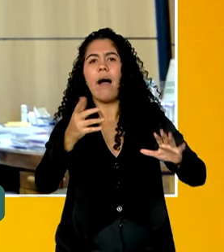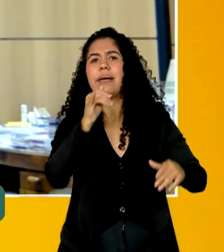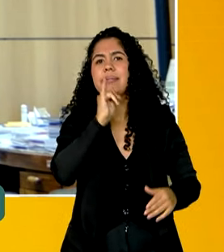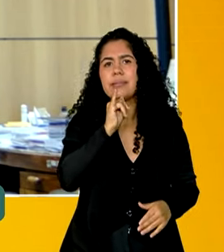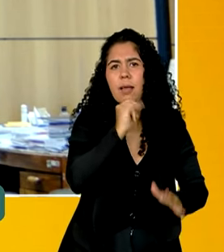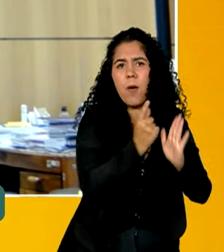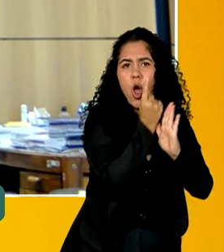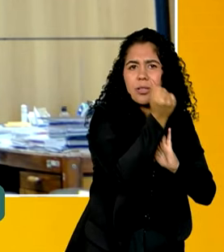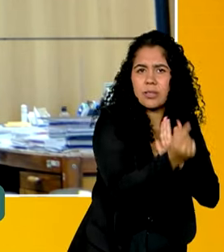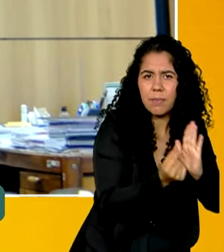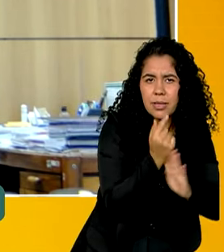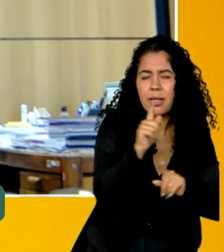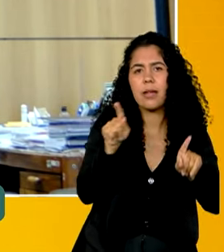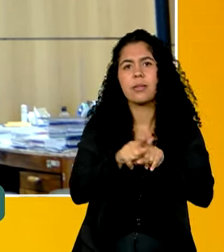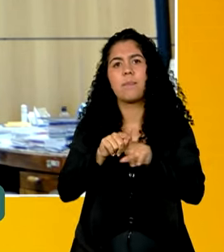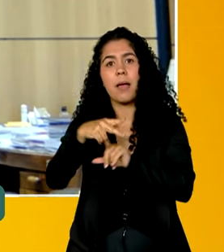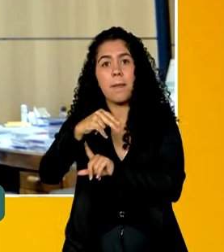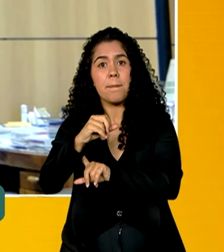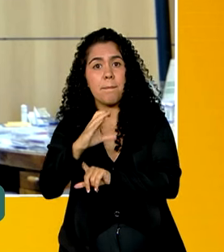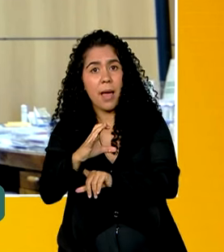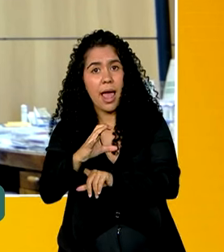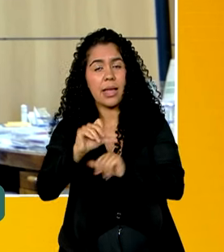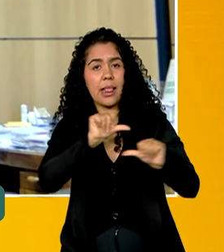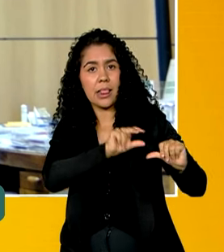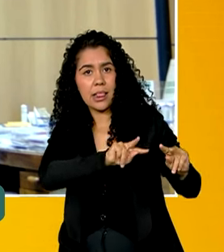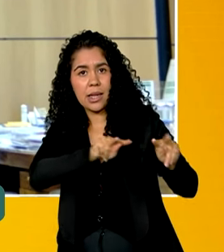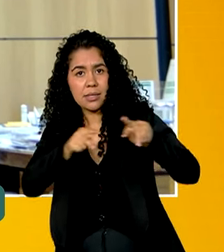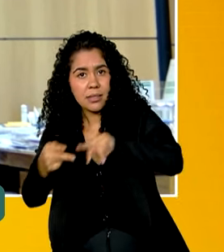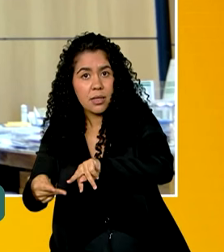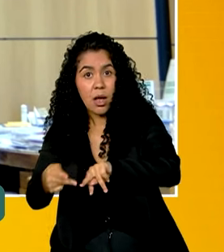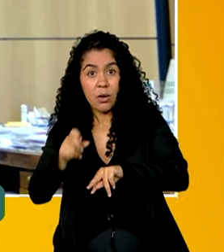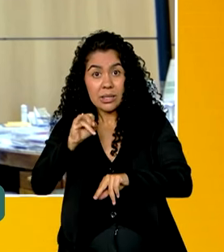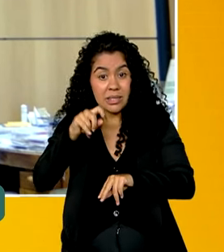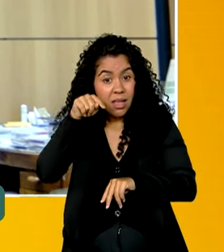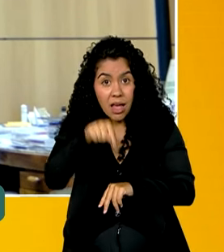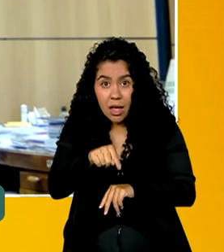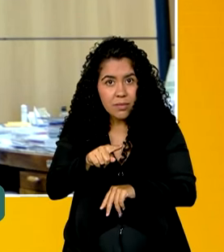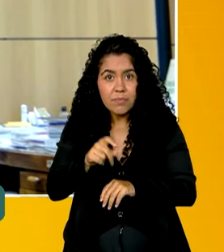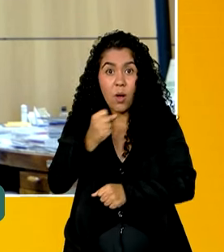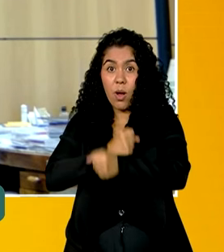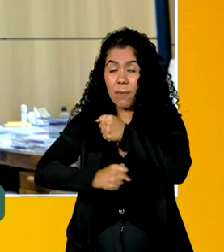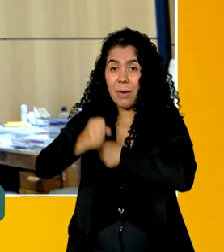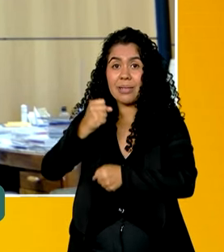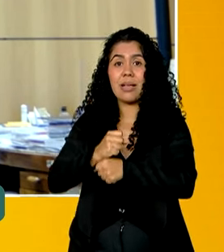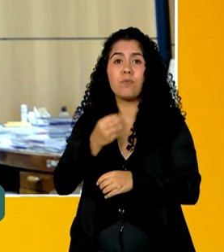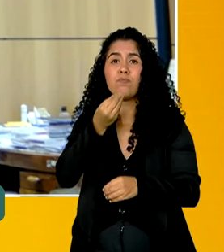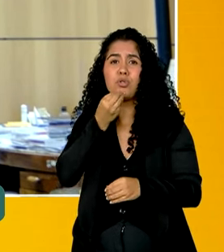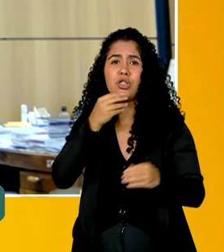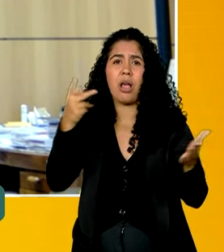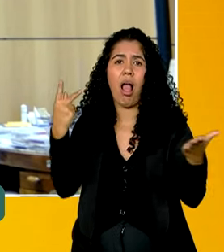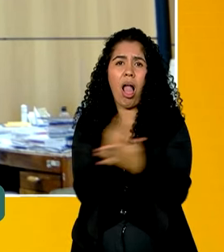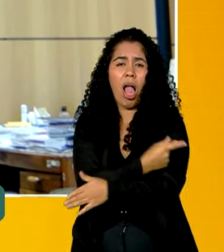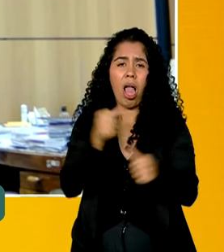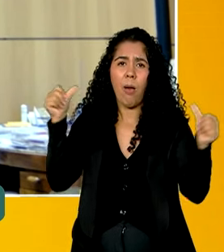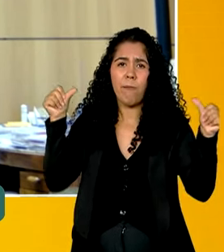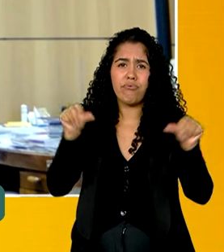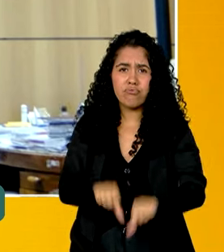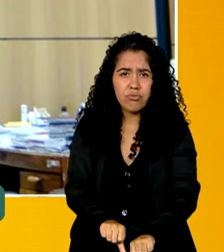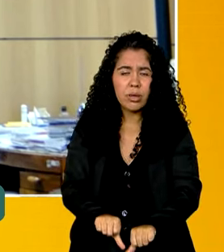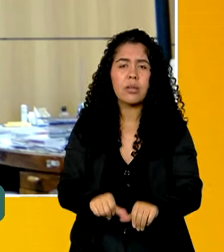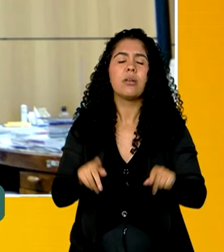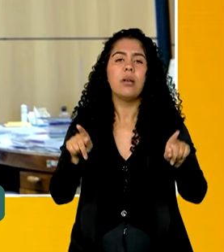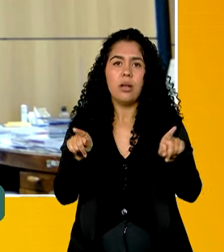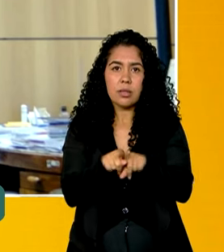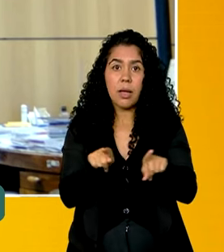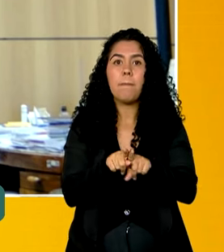da transição. Não fosse a PEC da transição, a economia do ano passado teria sido um desastre total. A normalidade das relações